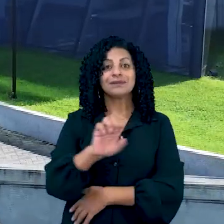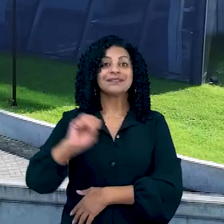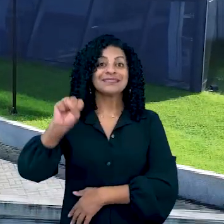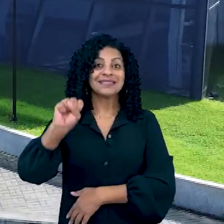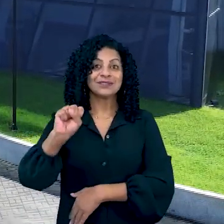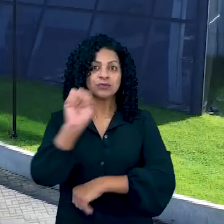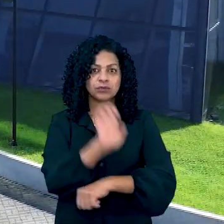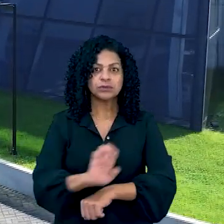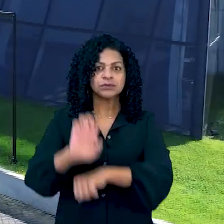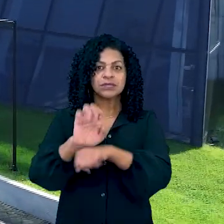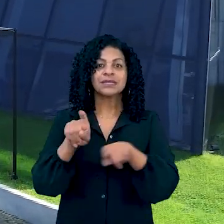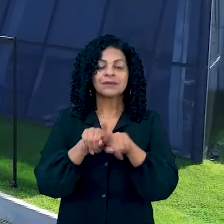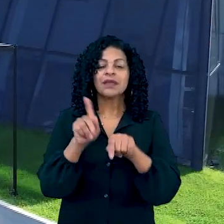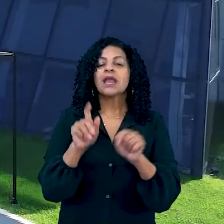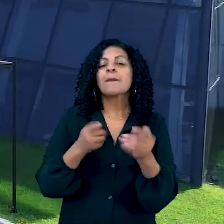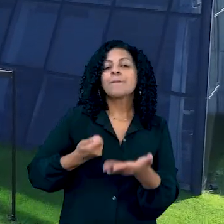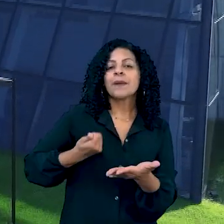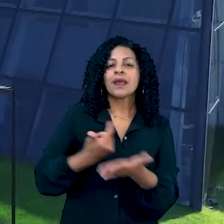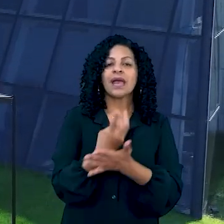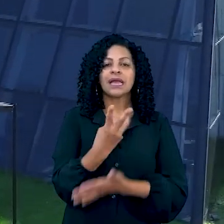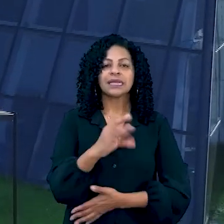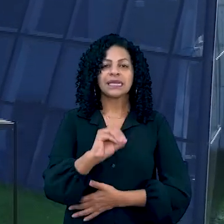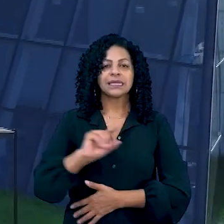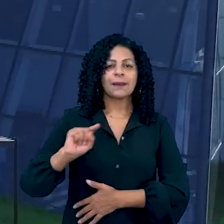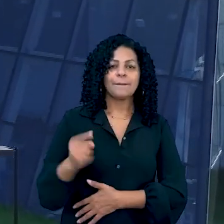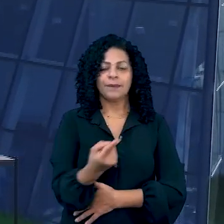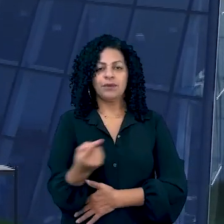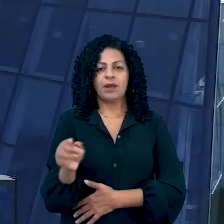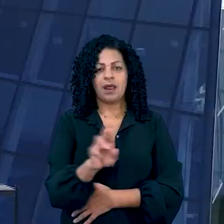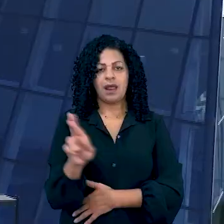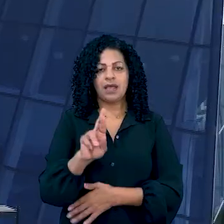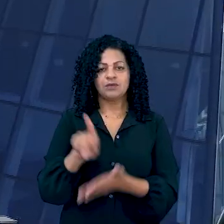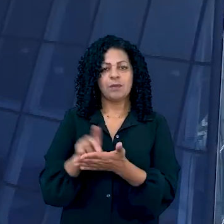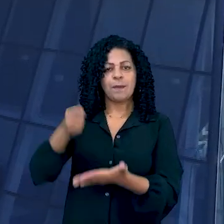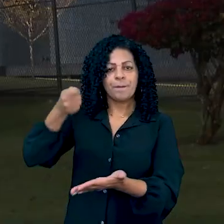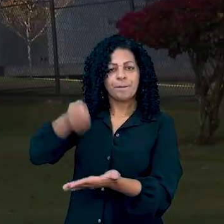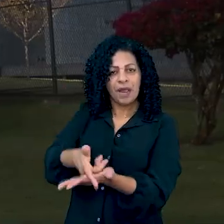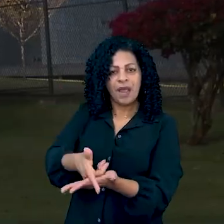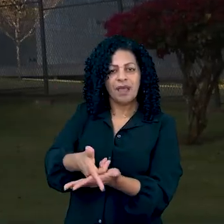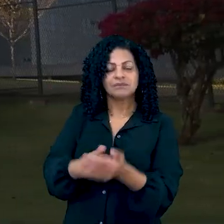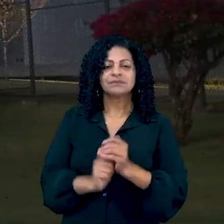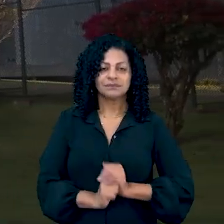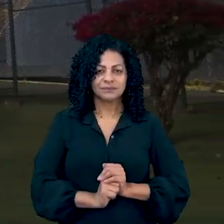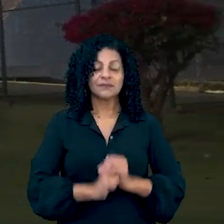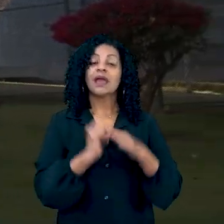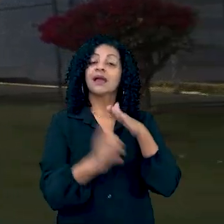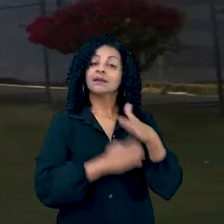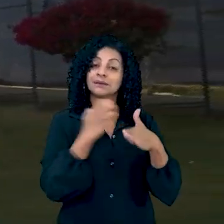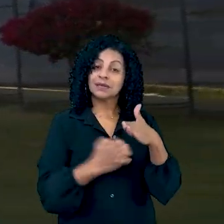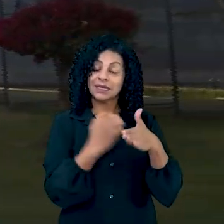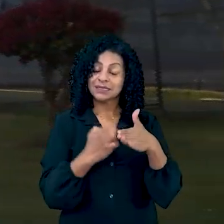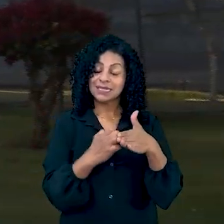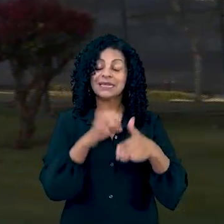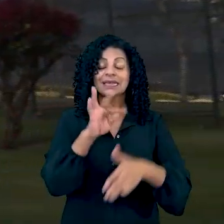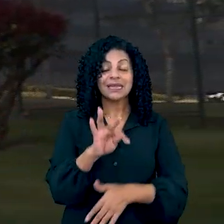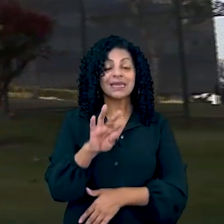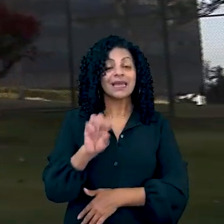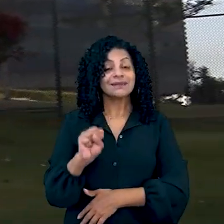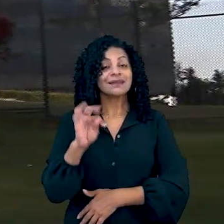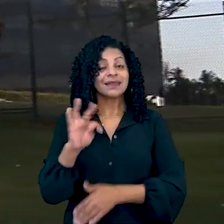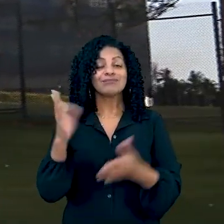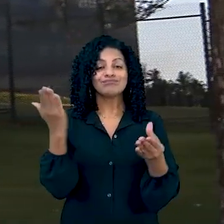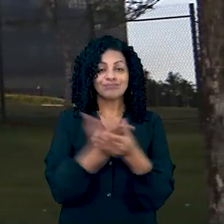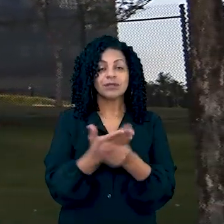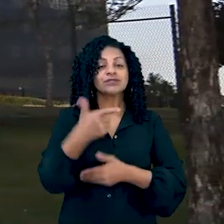Santo, condenou a V-Portes a pagar R$ 30 mil de indenização. A empresa recorreu ao Tribunal Superior do